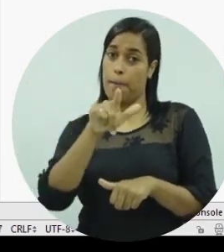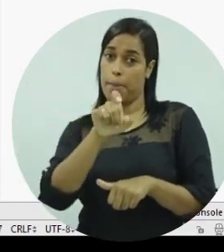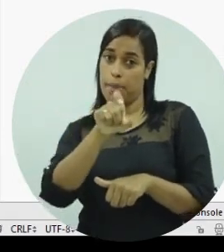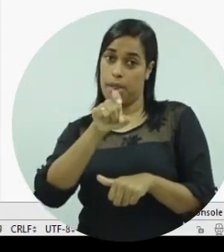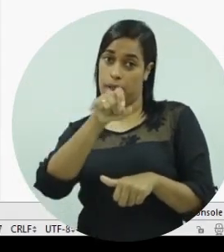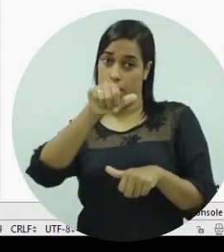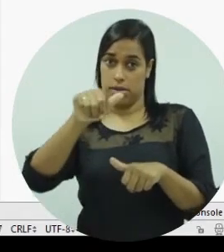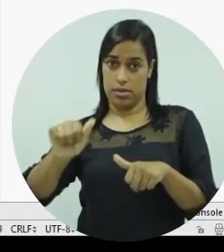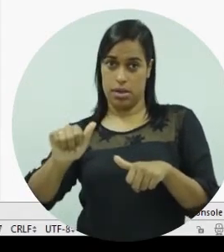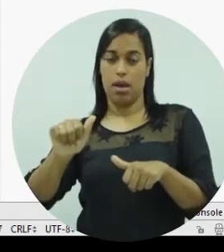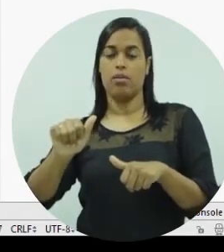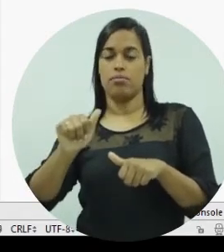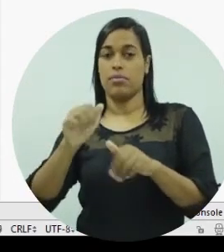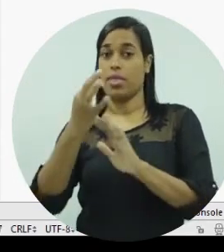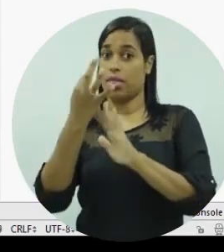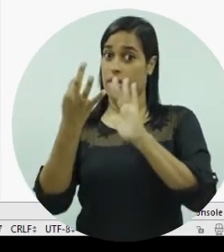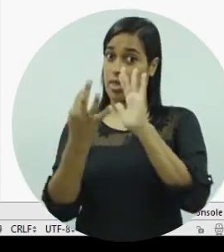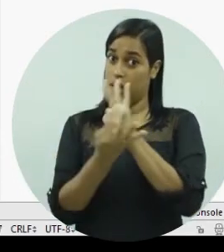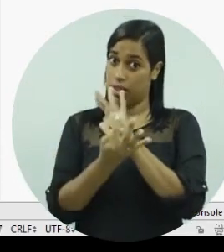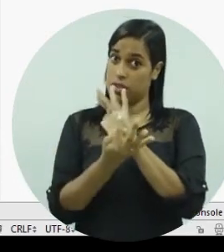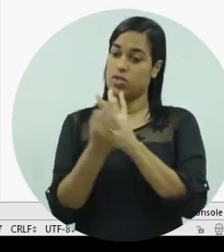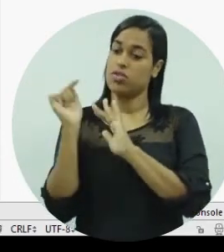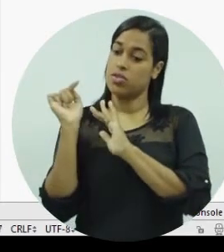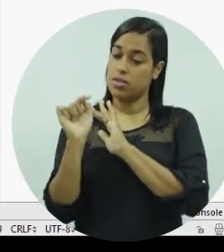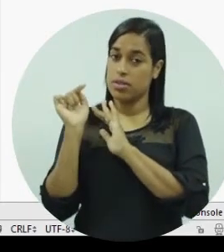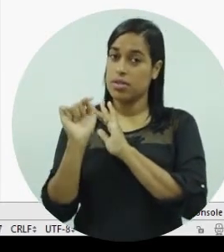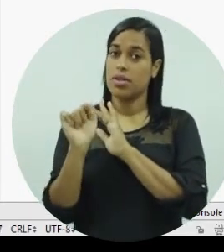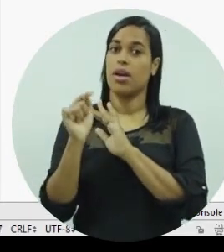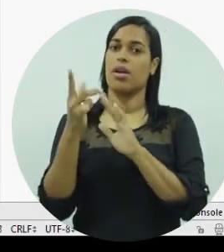TextView é um tipo complexo.